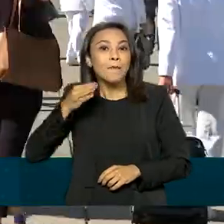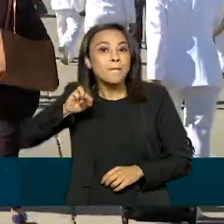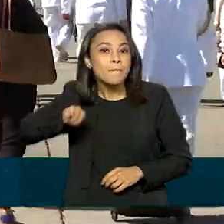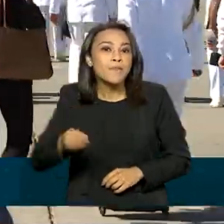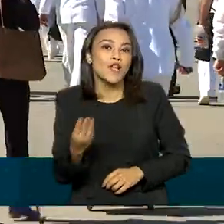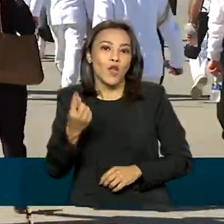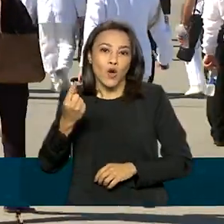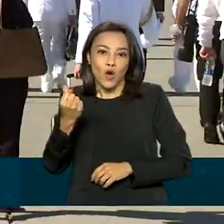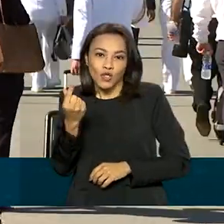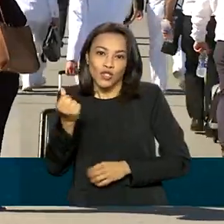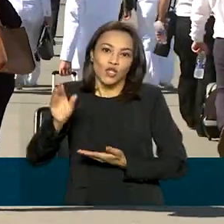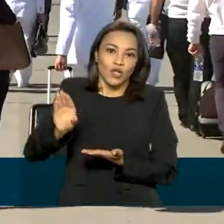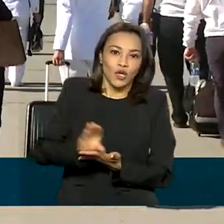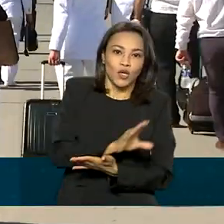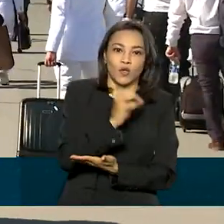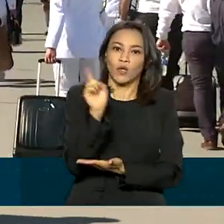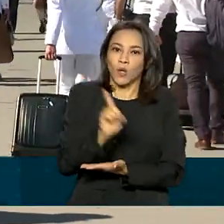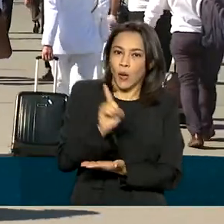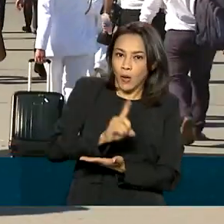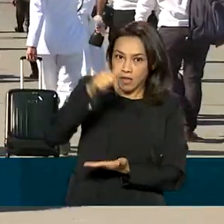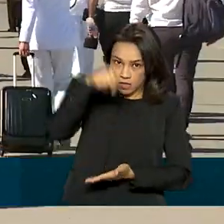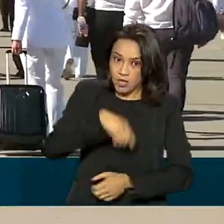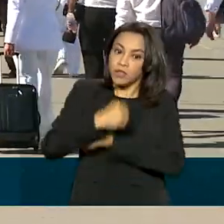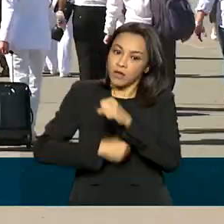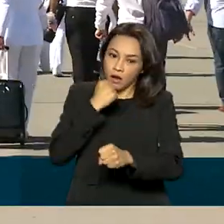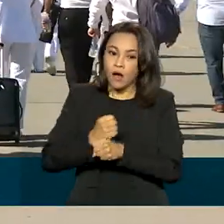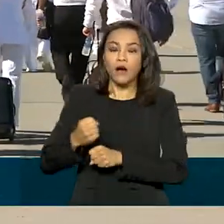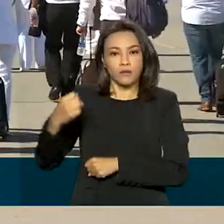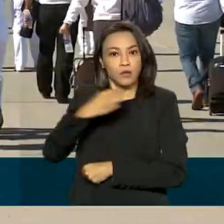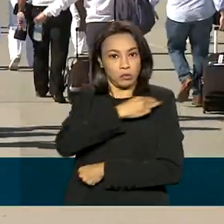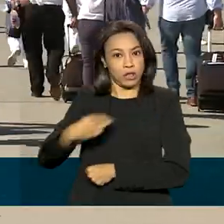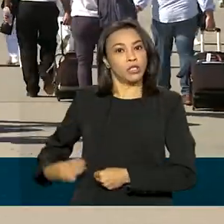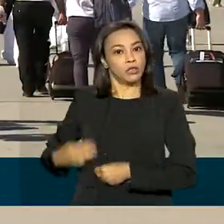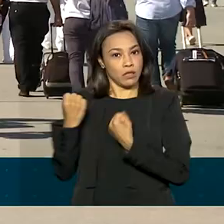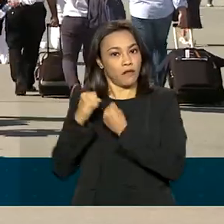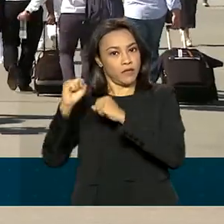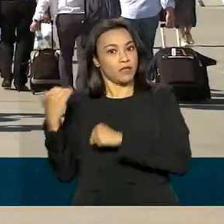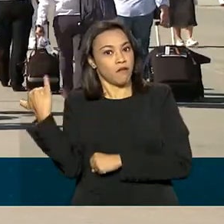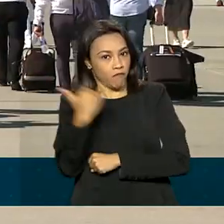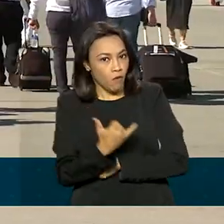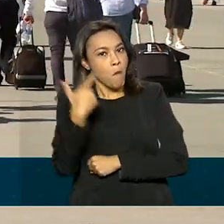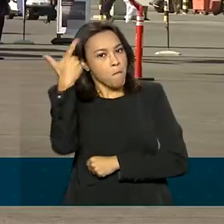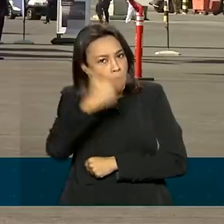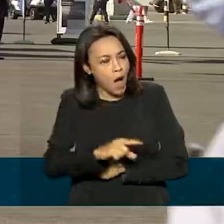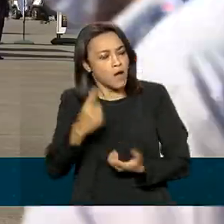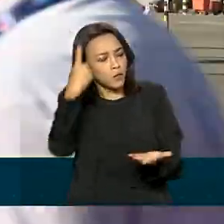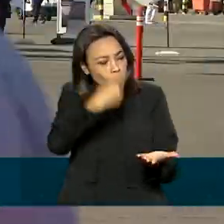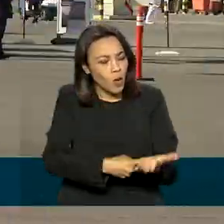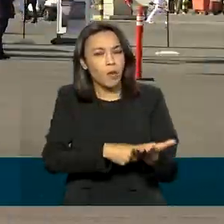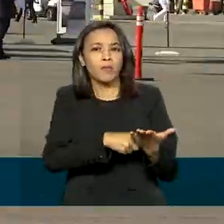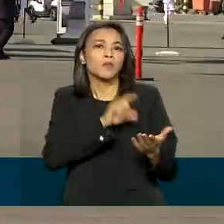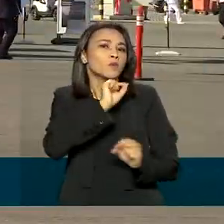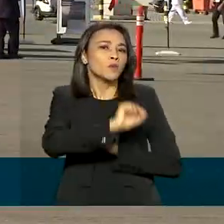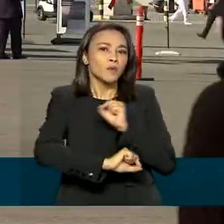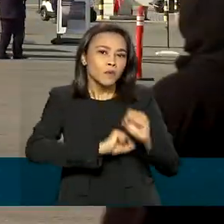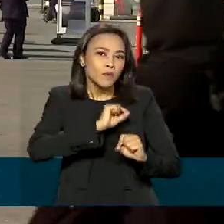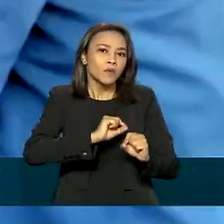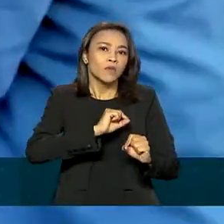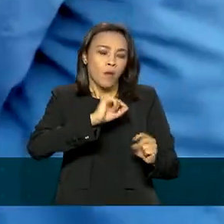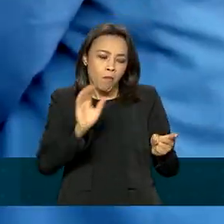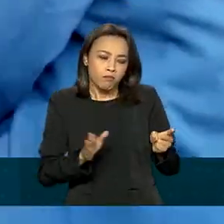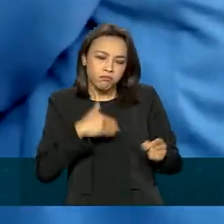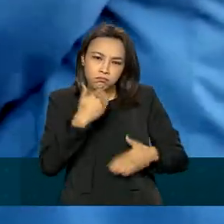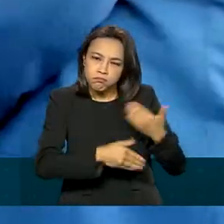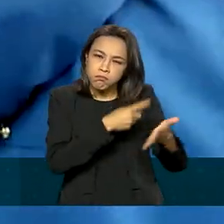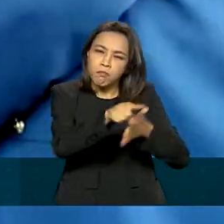US$ 426 milhões. E neste ano, segundo o Ministério da Defesa, deve ser firmado mais um acordo para o desenvolvimento, a